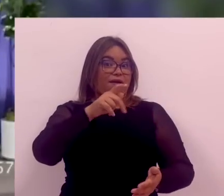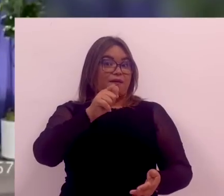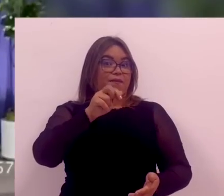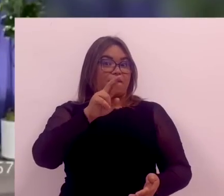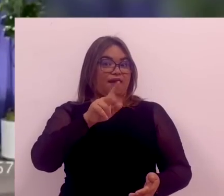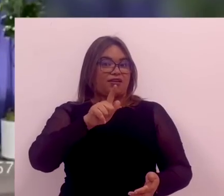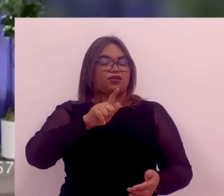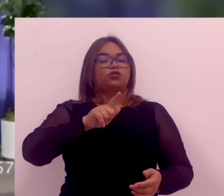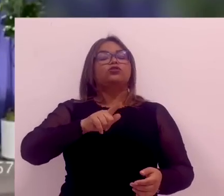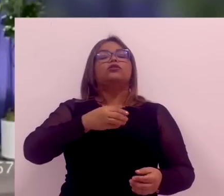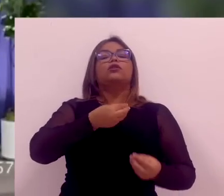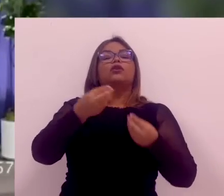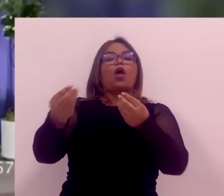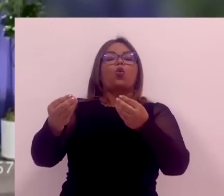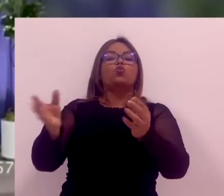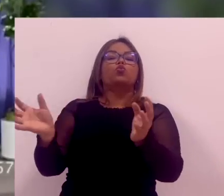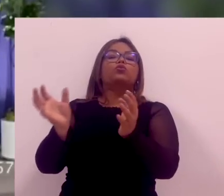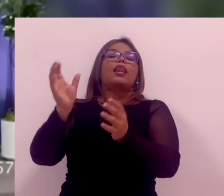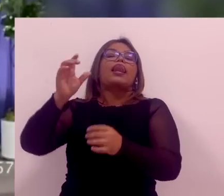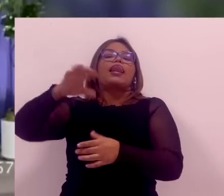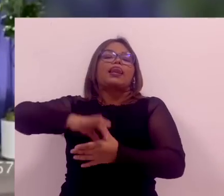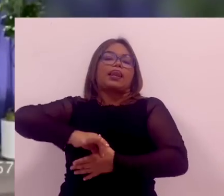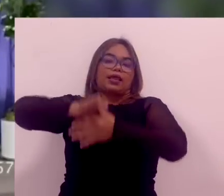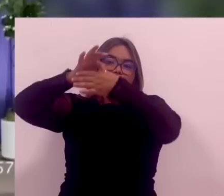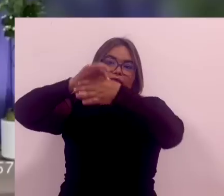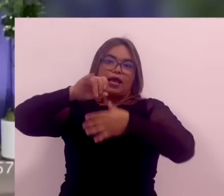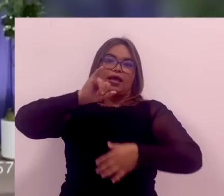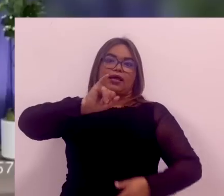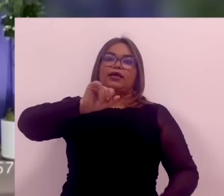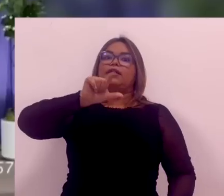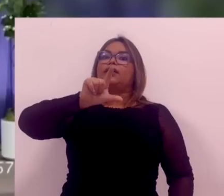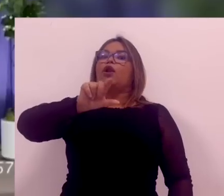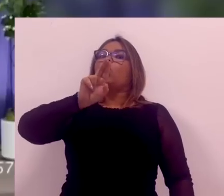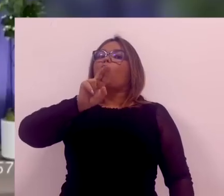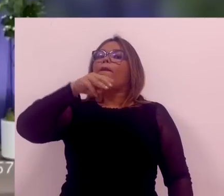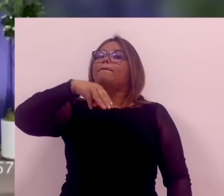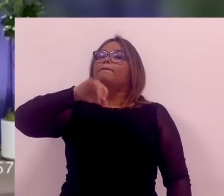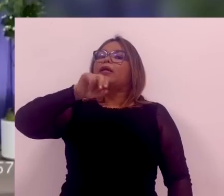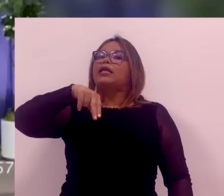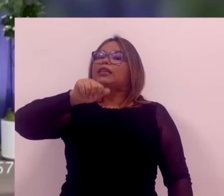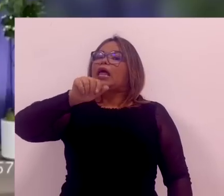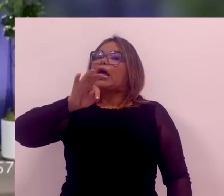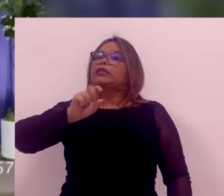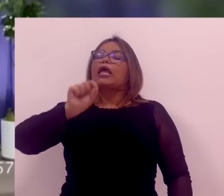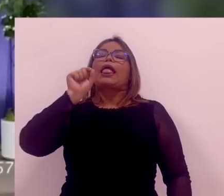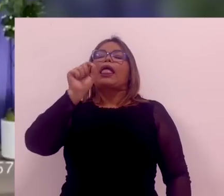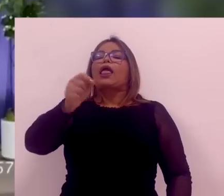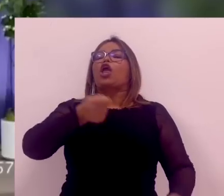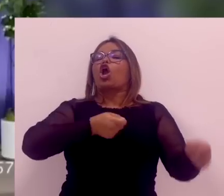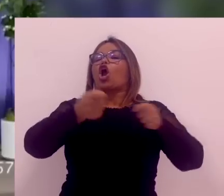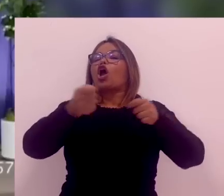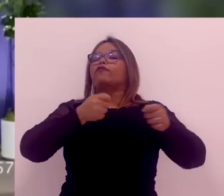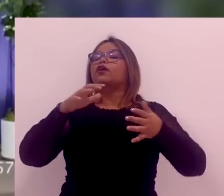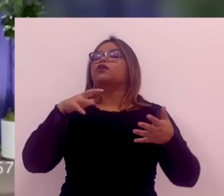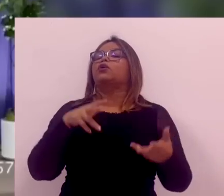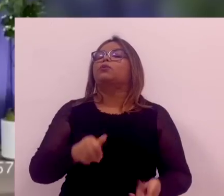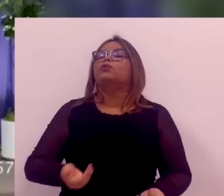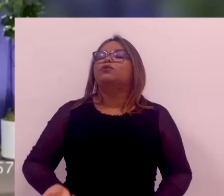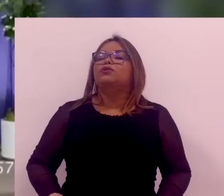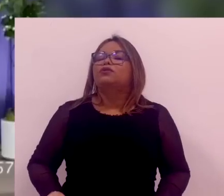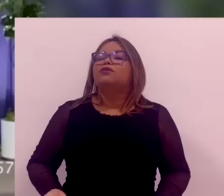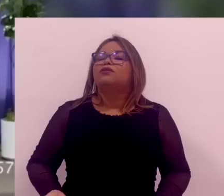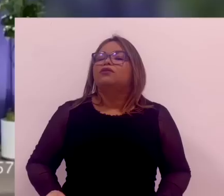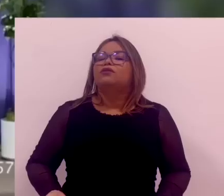uma carta de Pike ao chefe da ordem dos Illuminati, Giuseppe Mancini. Então, quem governa o mundo?